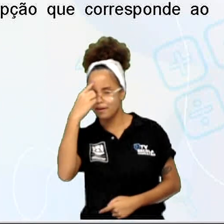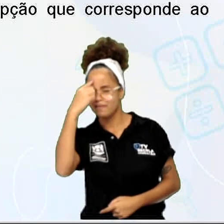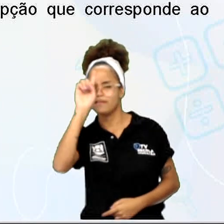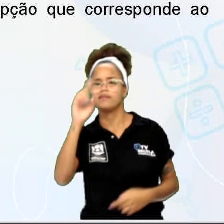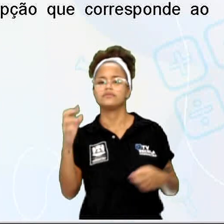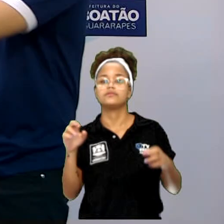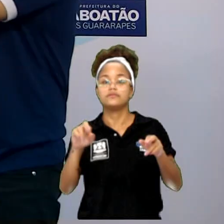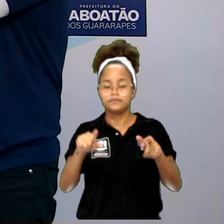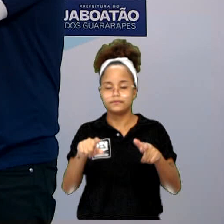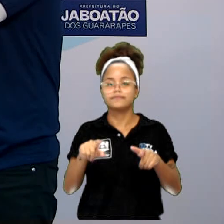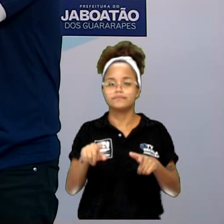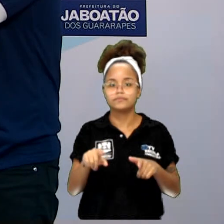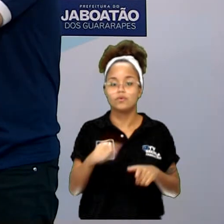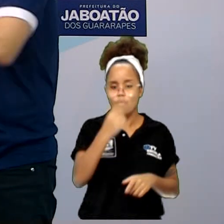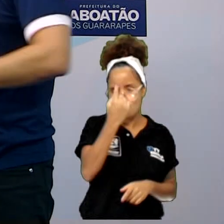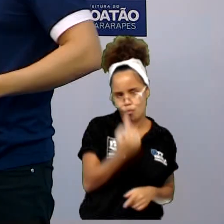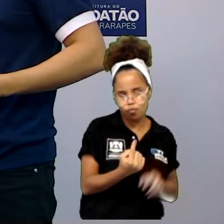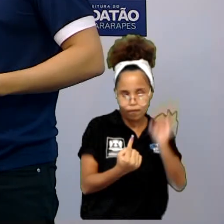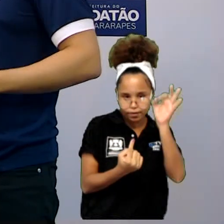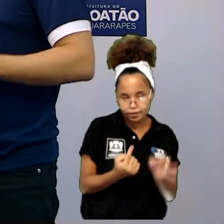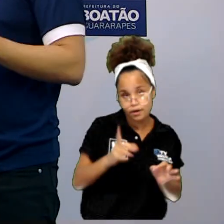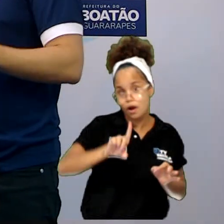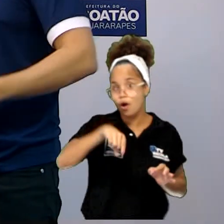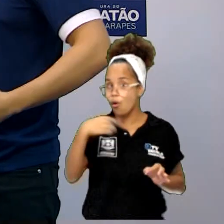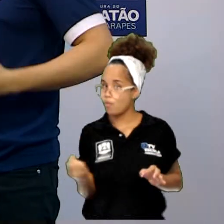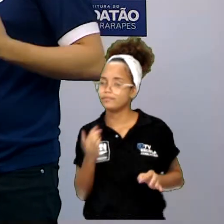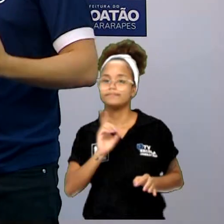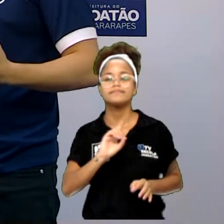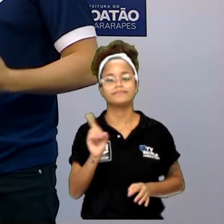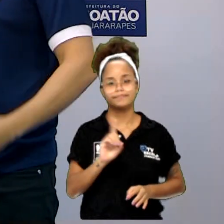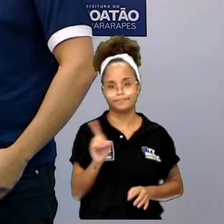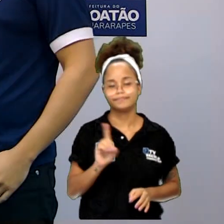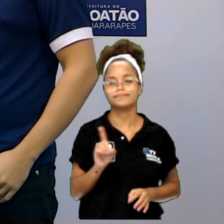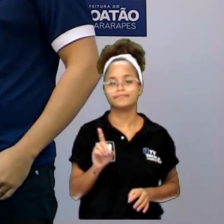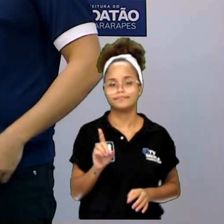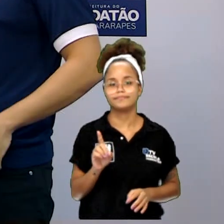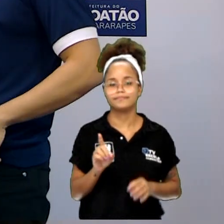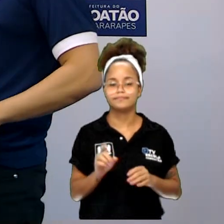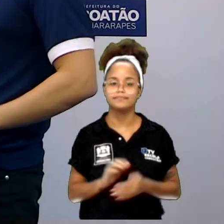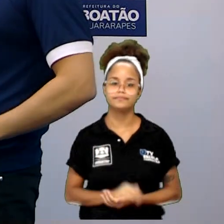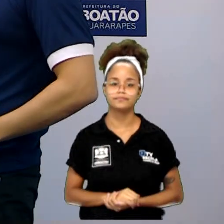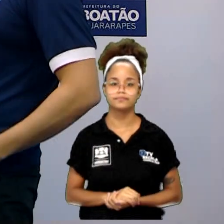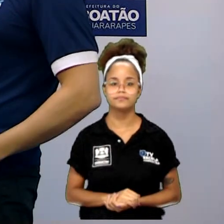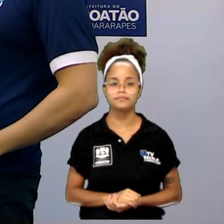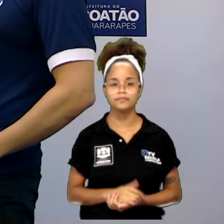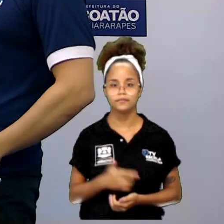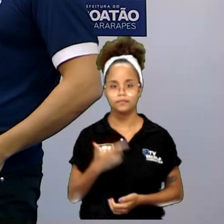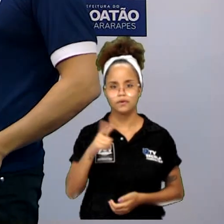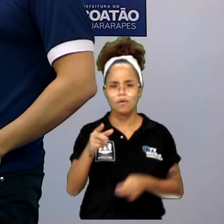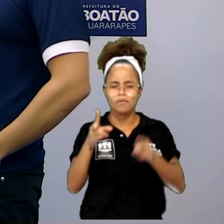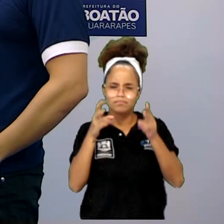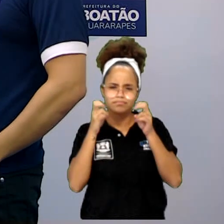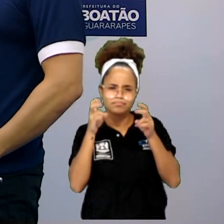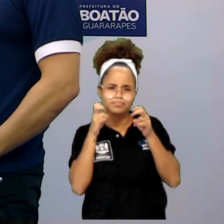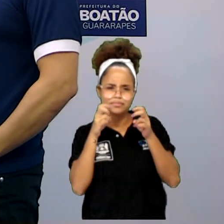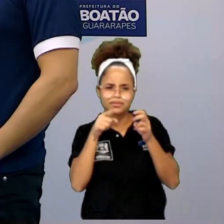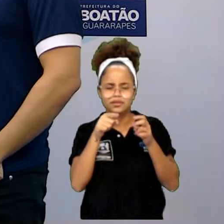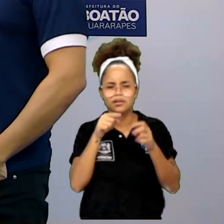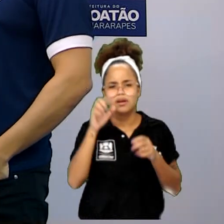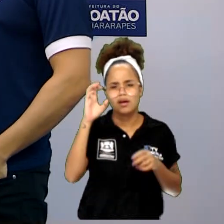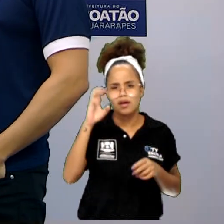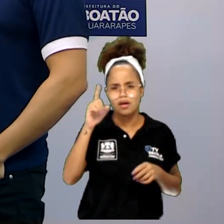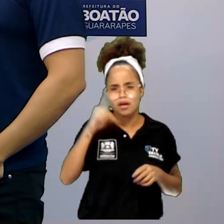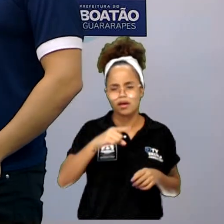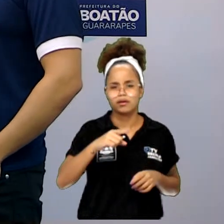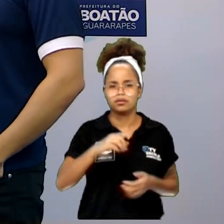certa, mas a outra não é. Então a gente tem aí uma ideia de oposição. Mais uma vez, perceba que o elemento coesivo, né,